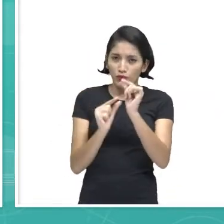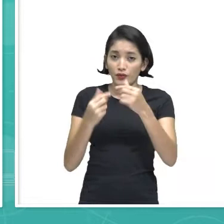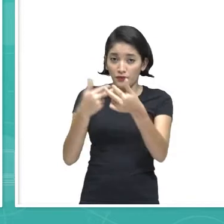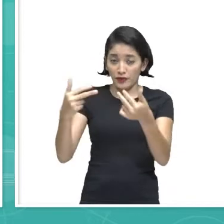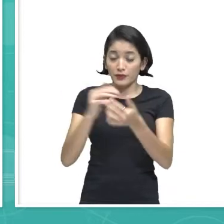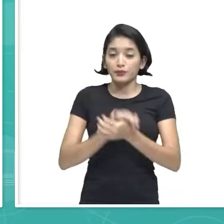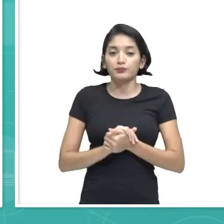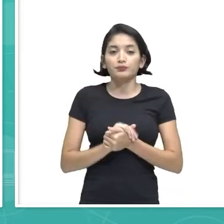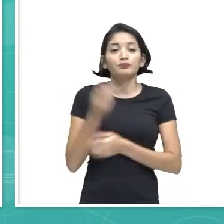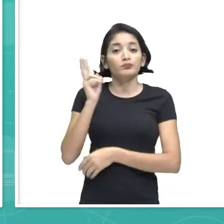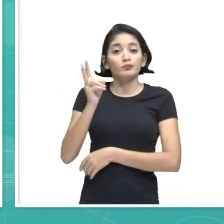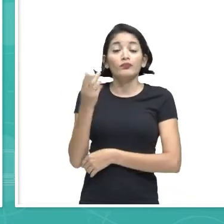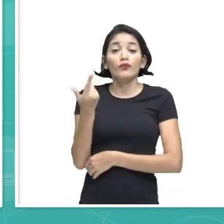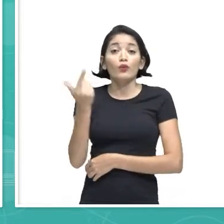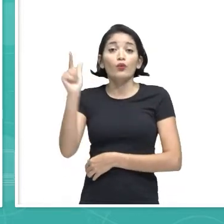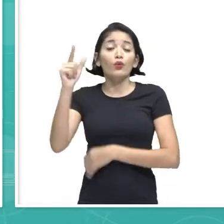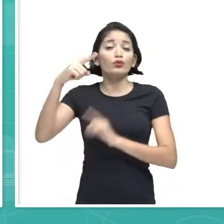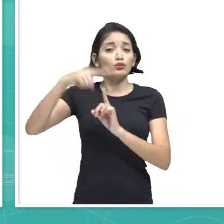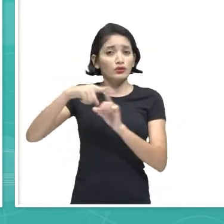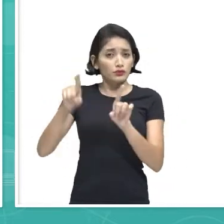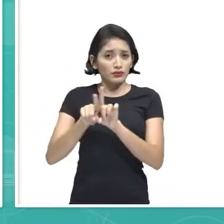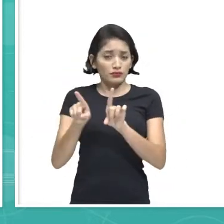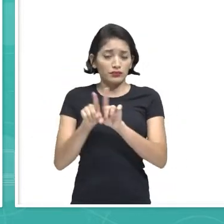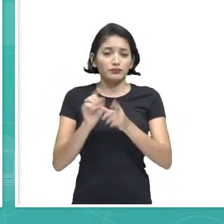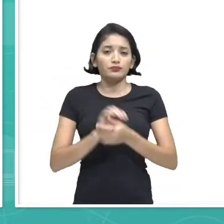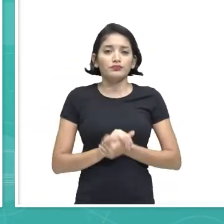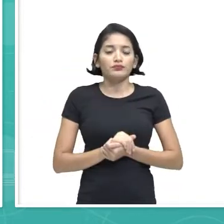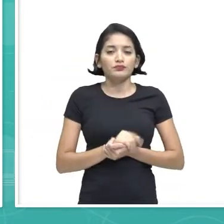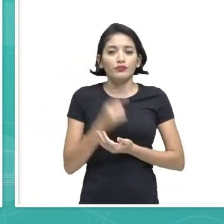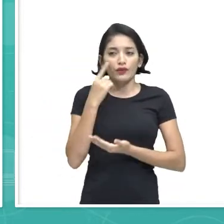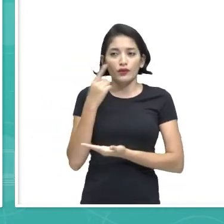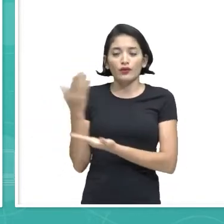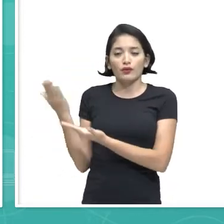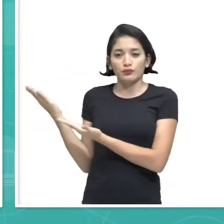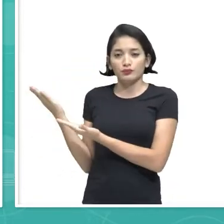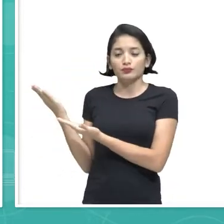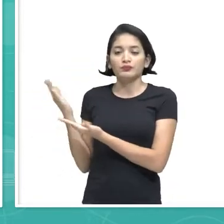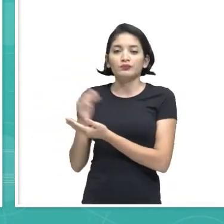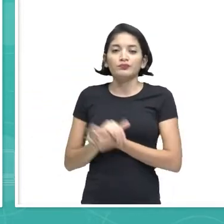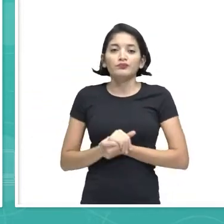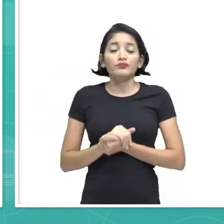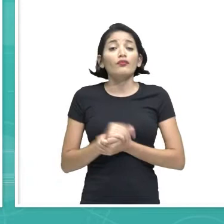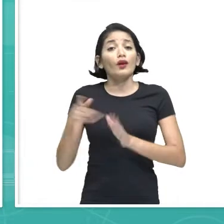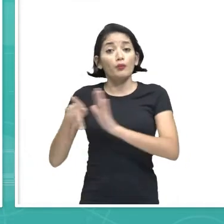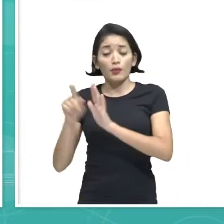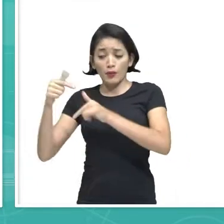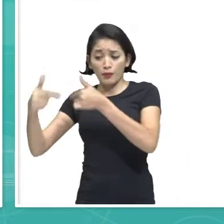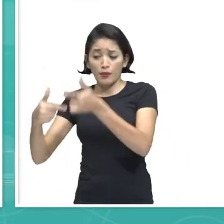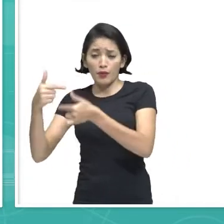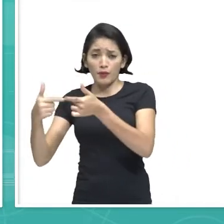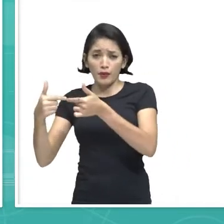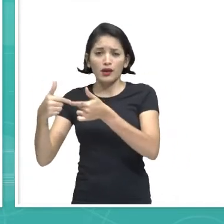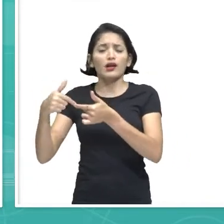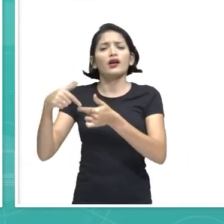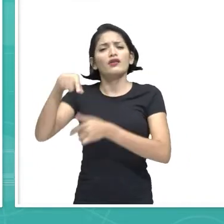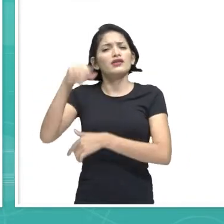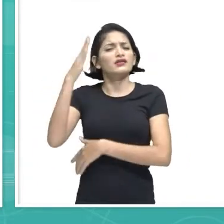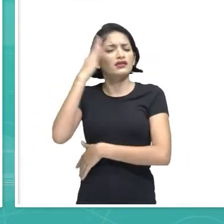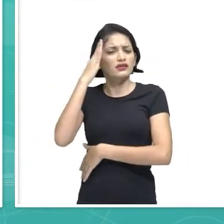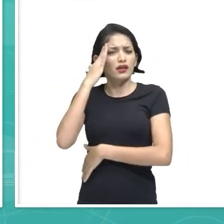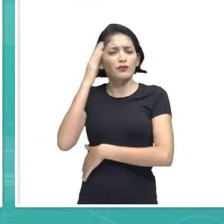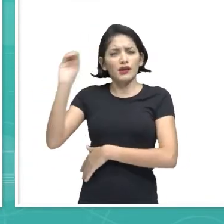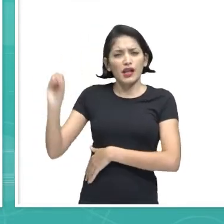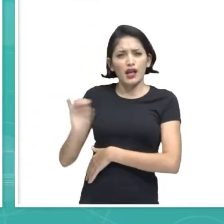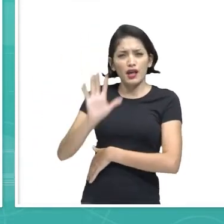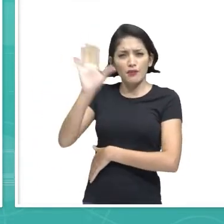vamos prosseguir, vamos ver um outro tipo de ginástica. Logo aqui nós temos a ginástica laboral, que pela imagem dá para a gente perceber